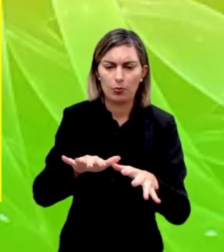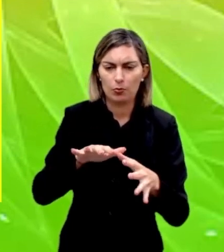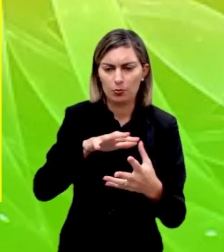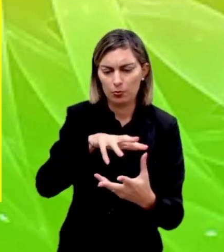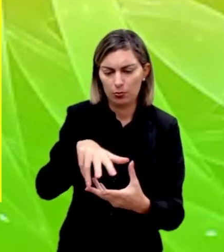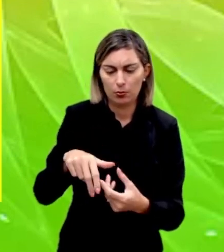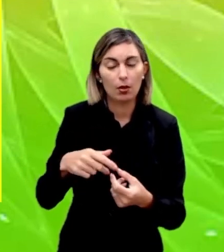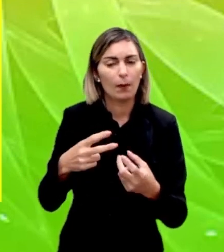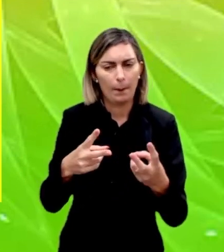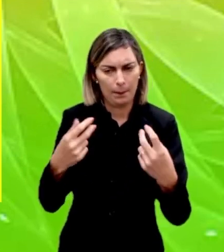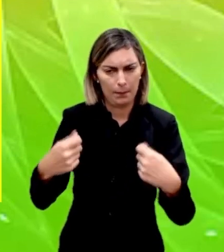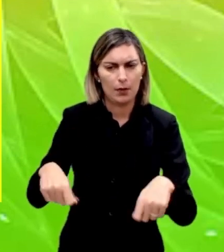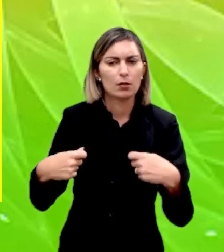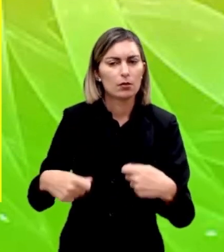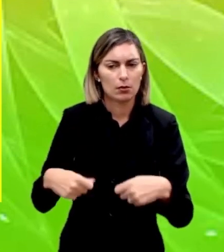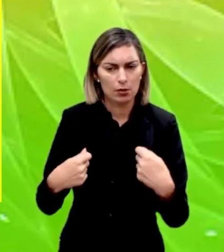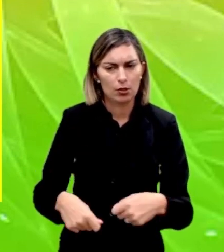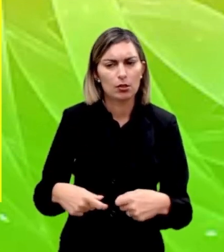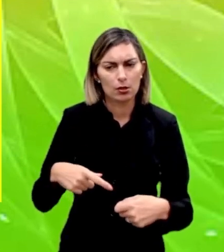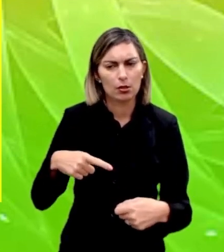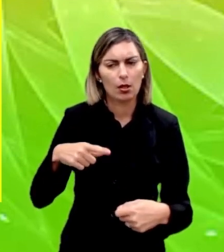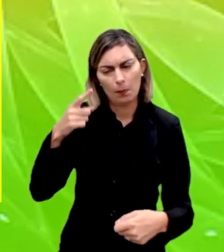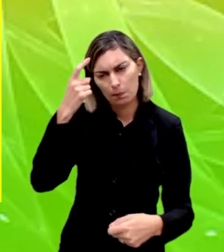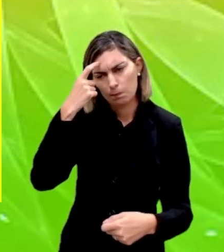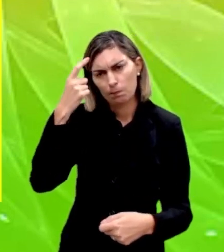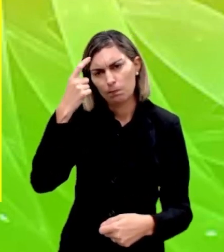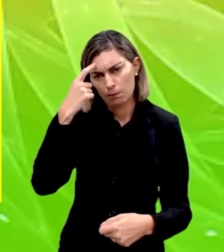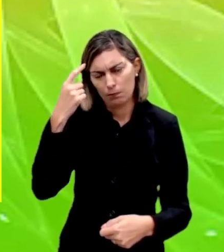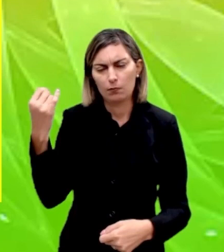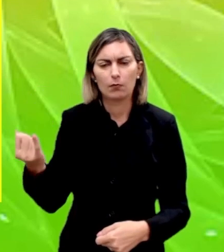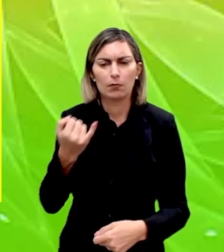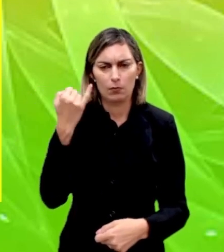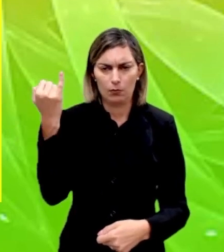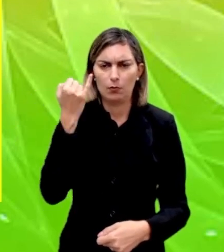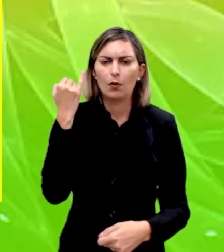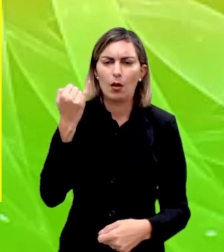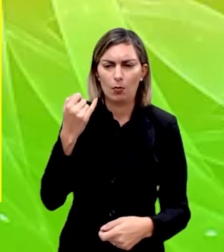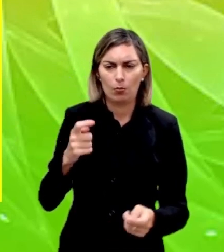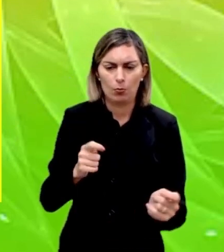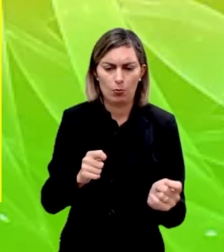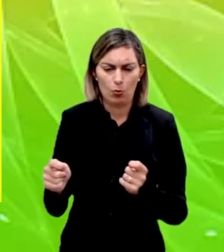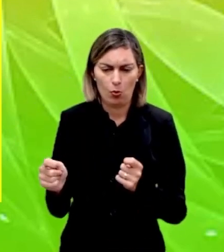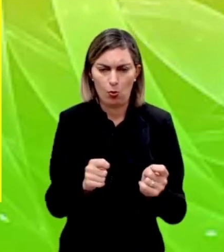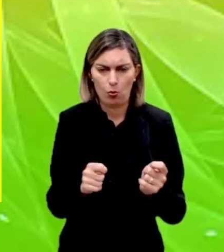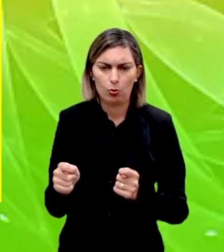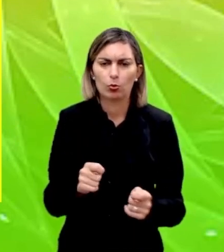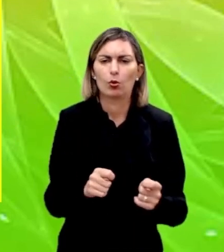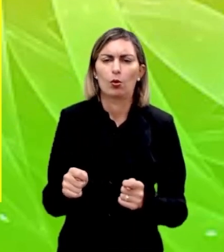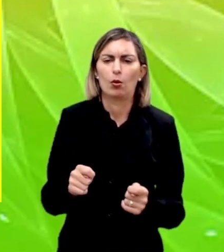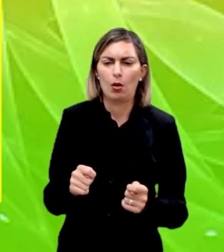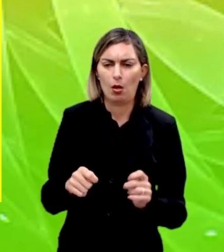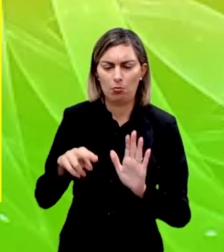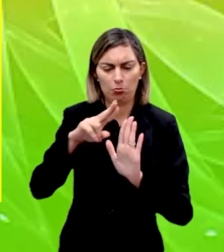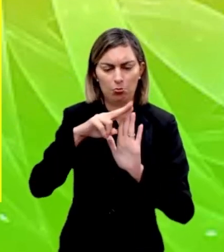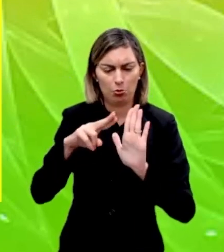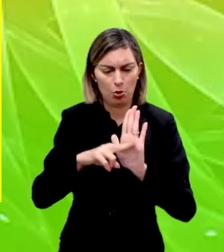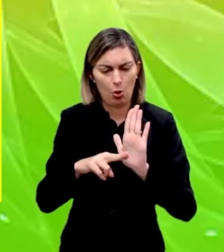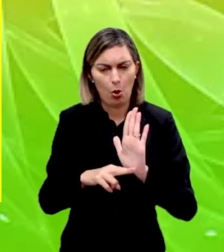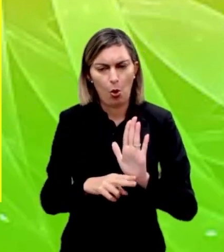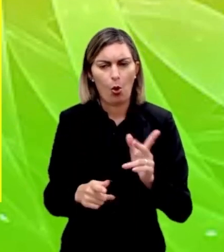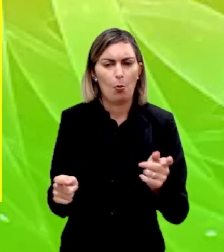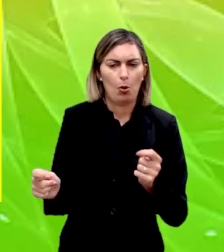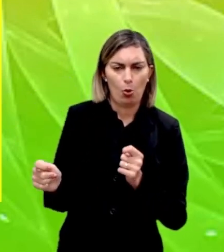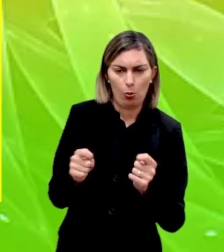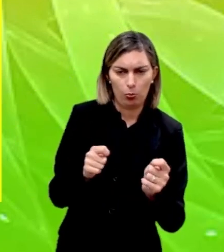eles precisam tomar uma consciência da importância de regrar isso, normatizar isso aí,